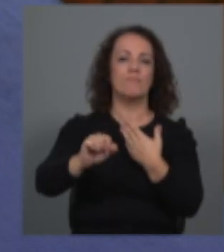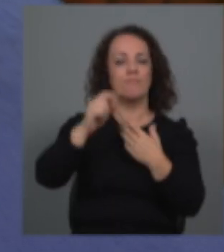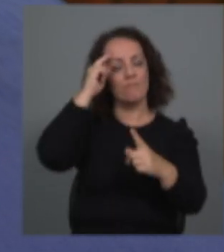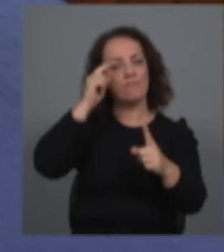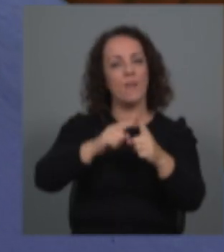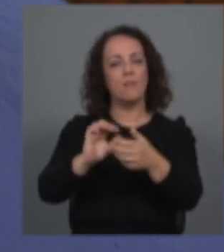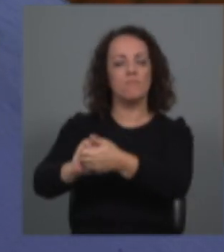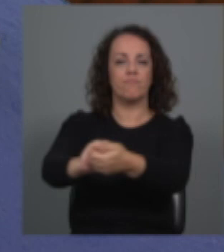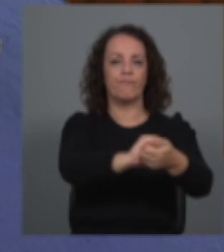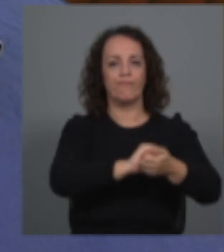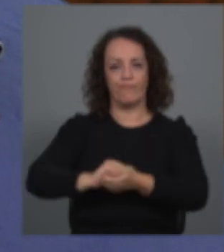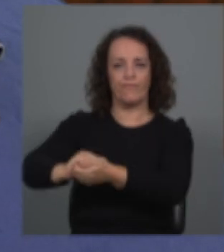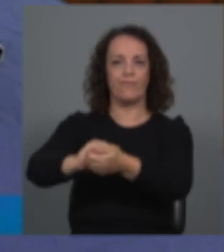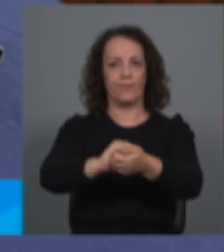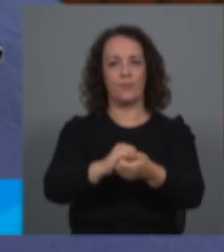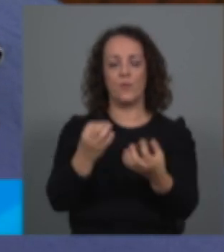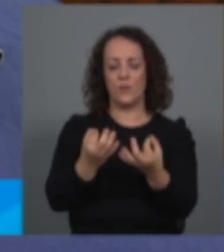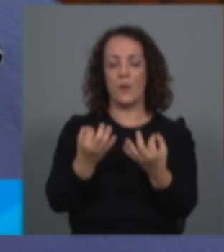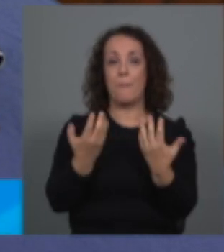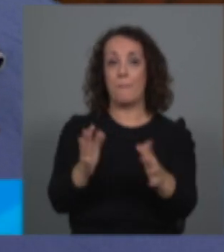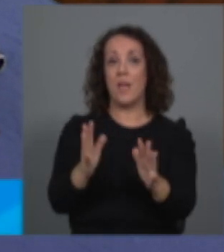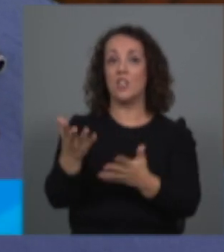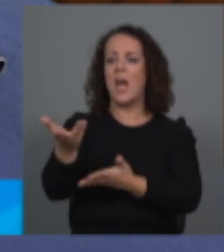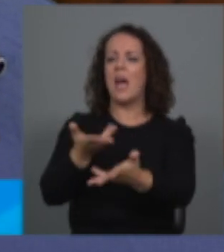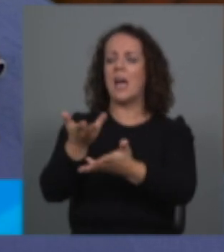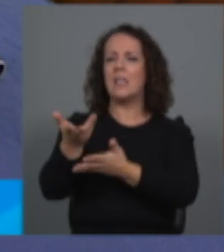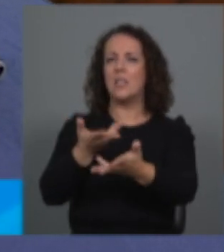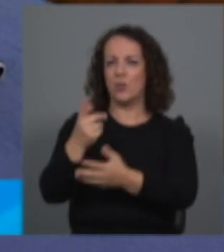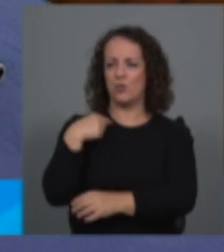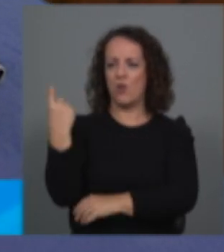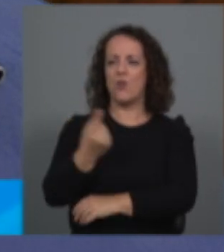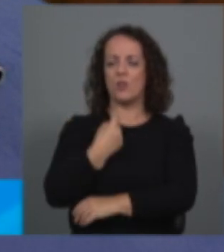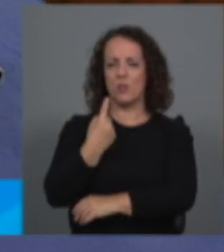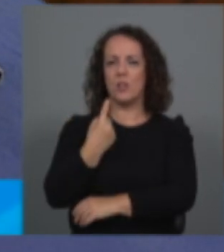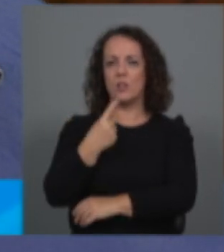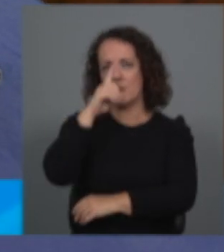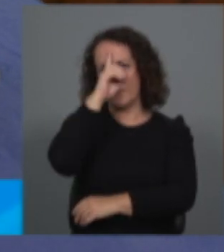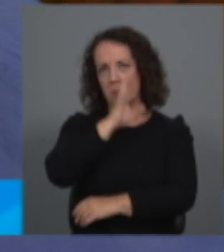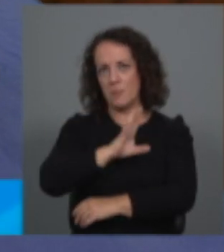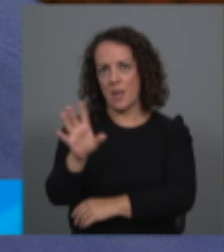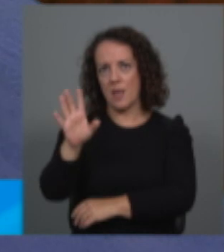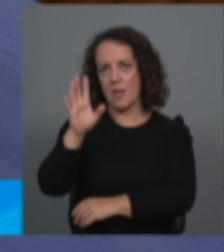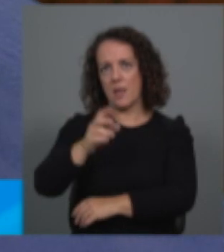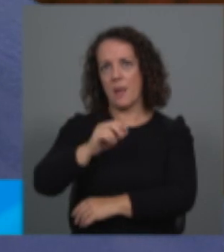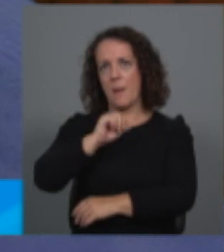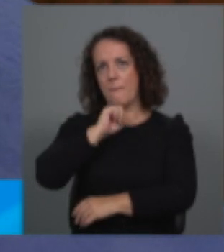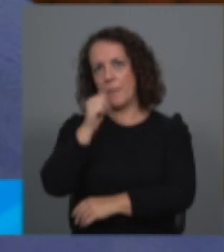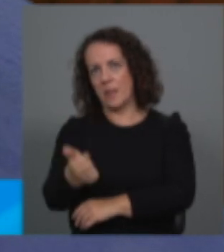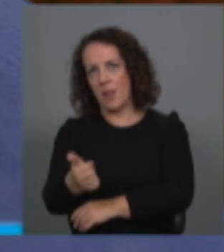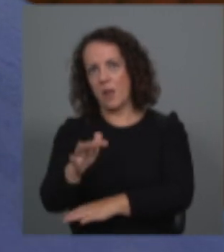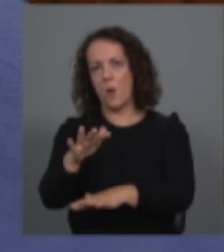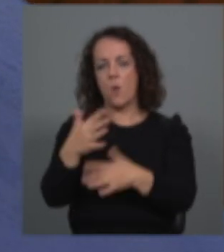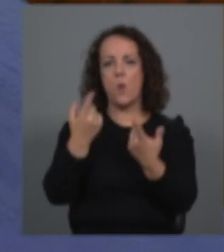Tutti, nas nossas relações. Saber perder ou saber